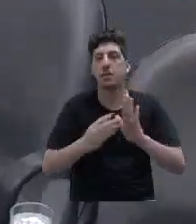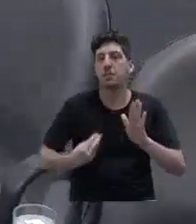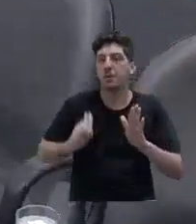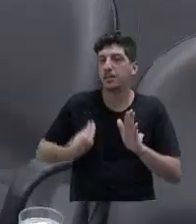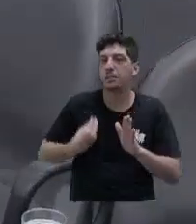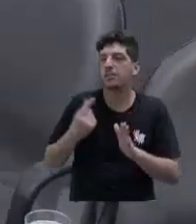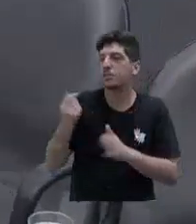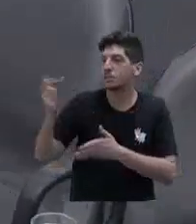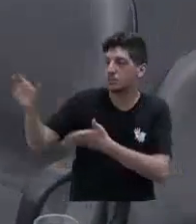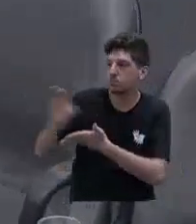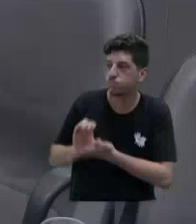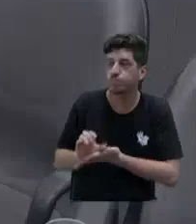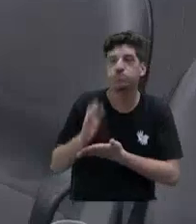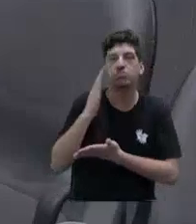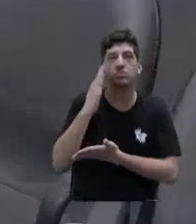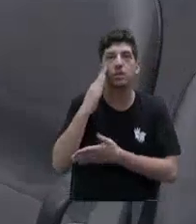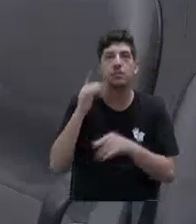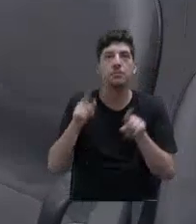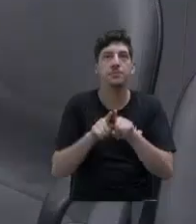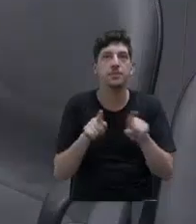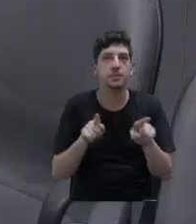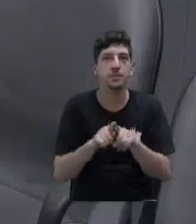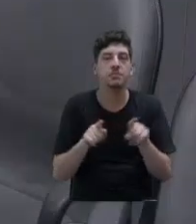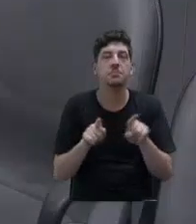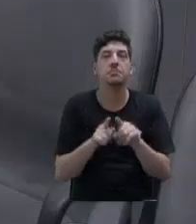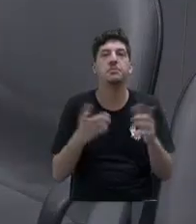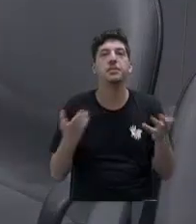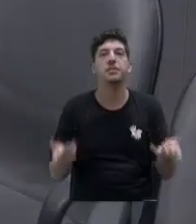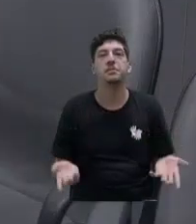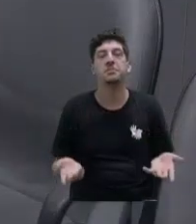de recursos. E esse